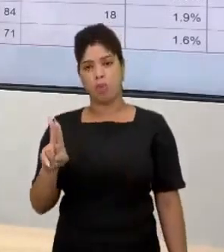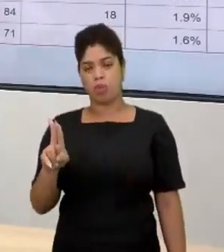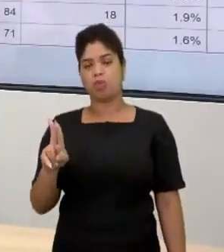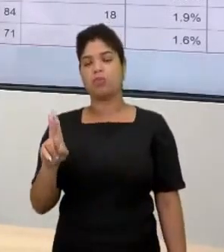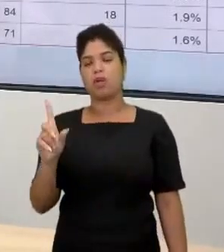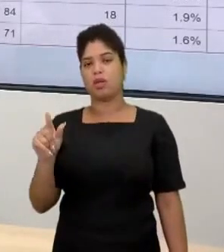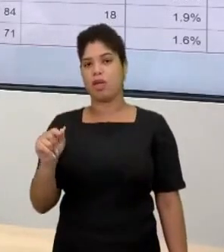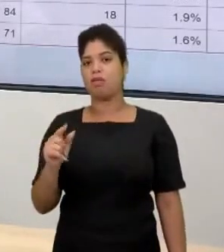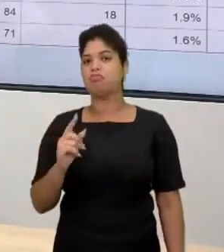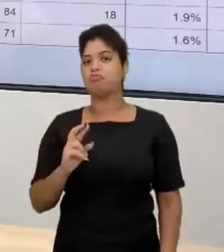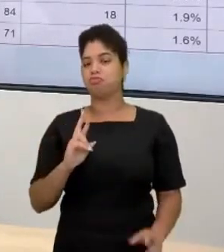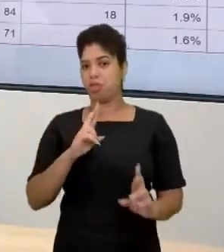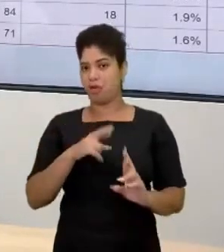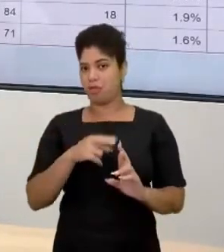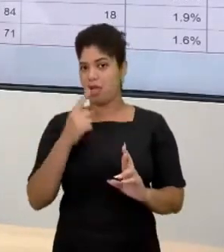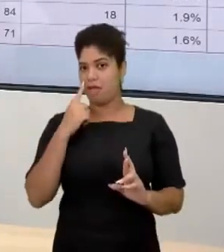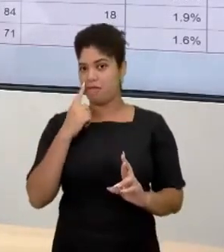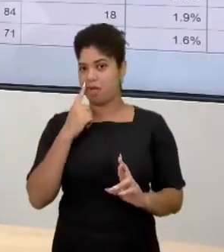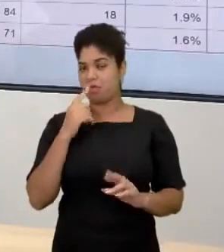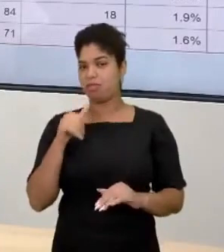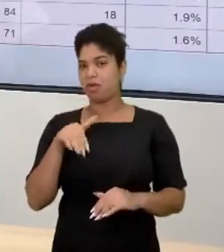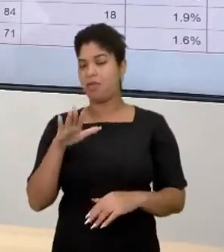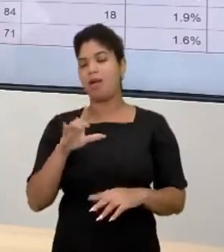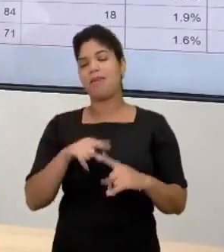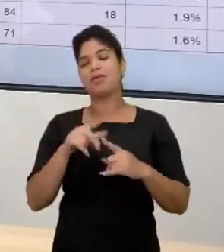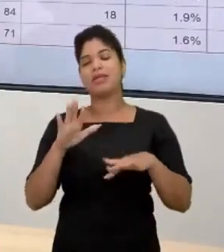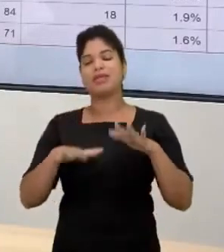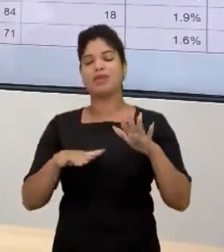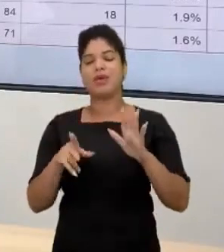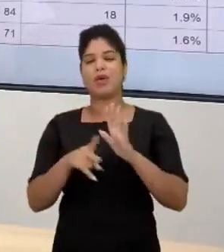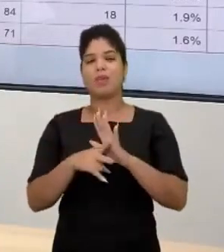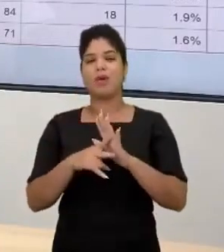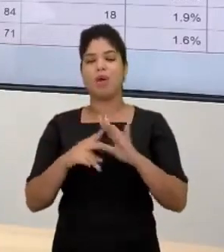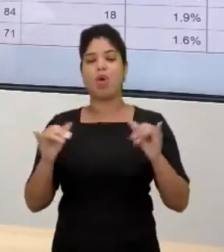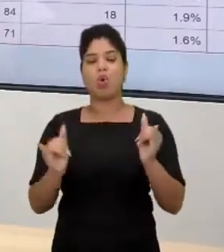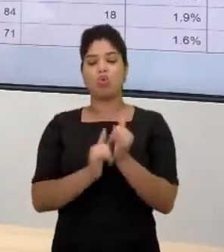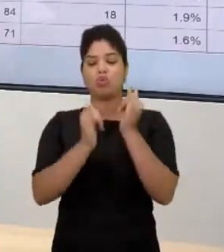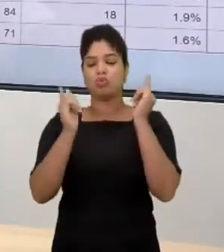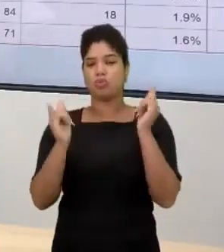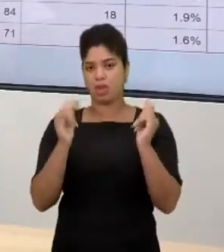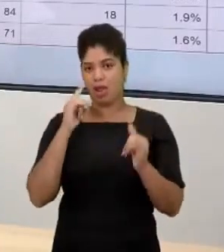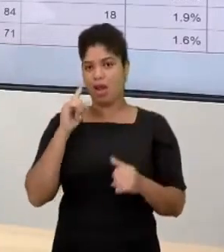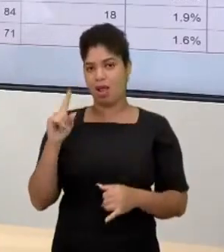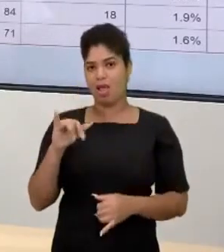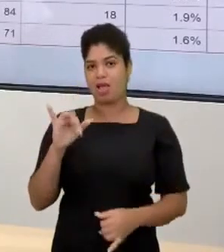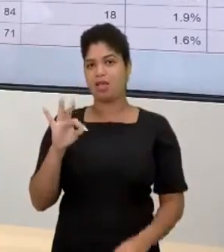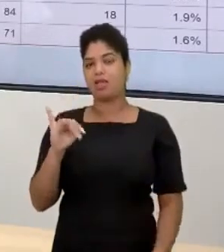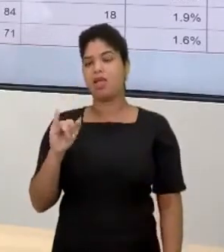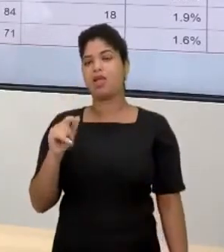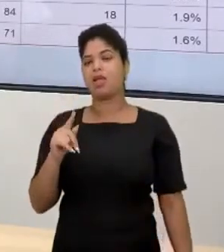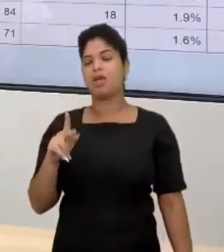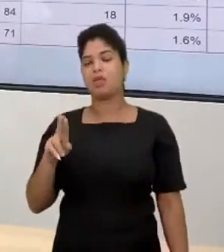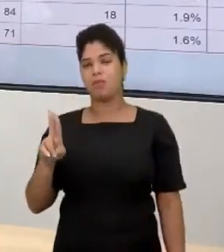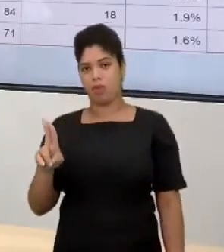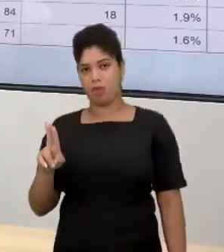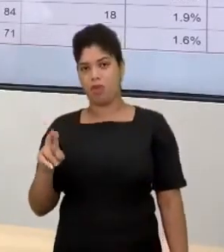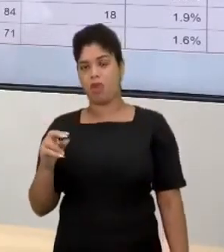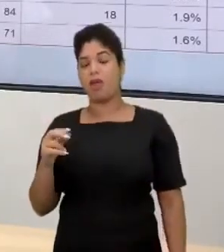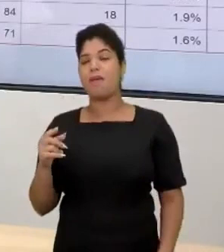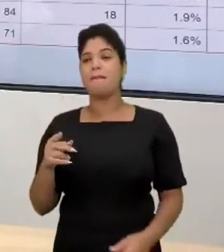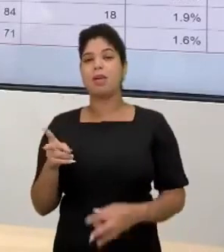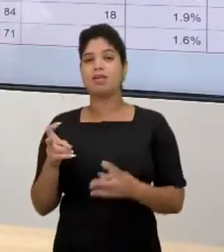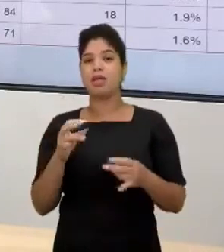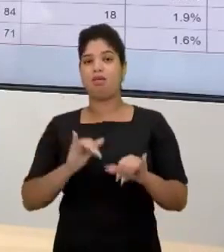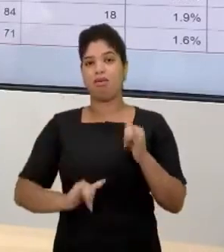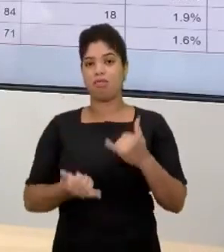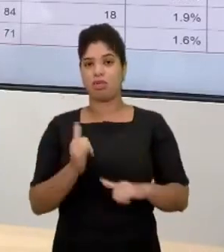referencial. Potencial é maior, né, mas muitas vezes a usina de Itaipu ela acaba, né, projetando muito mais energia